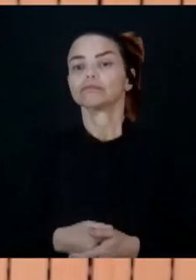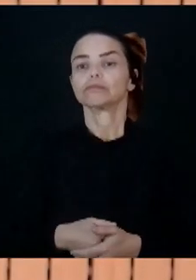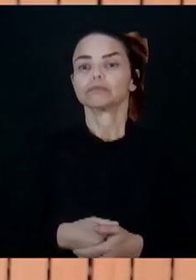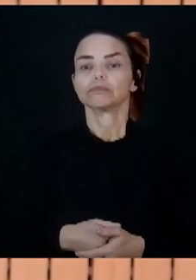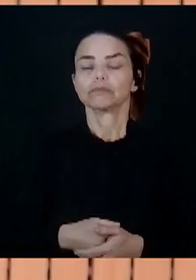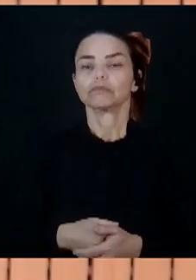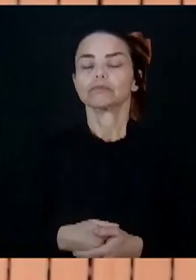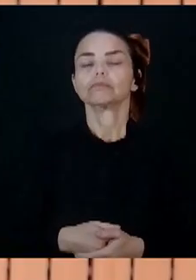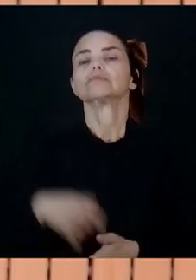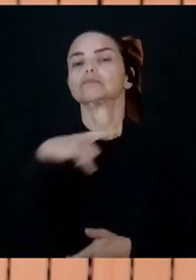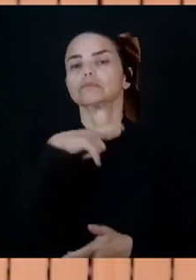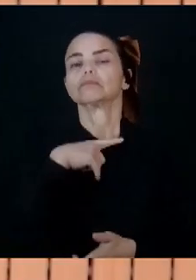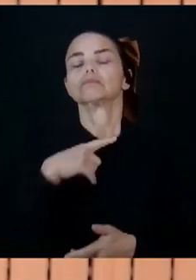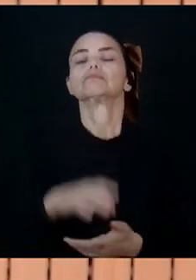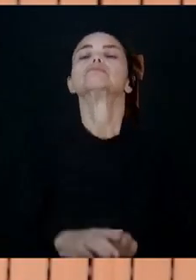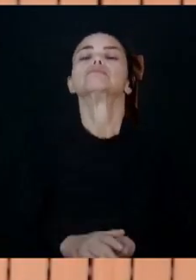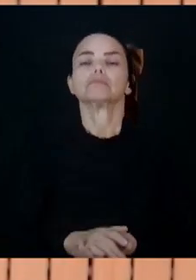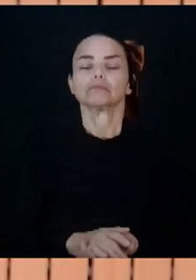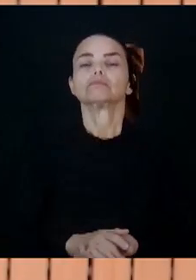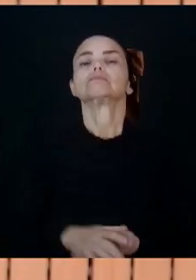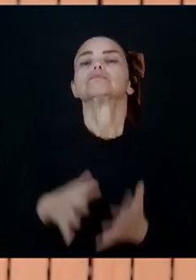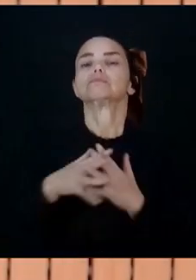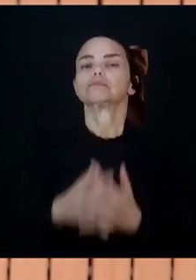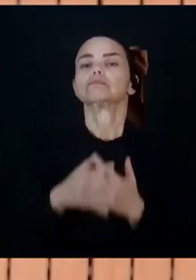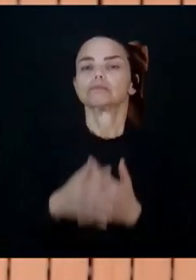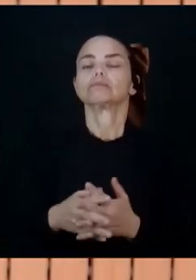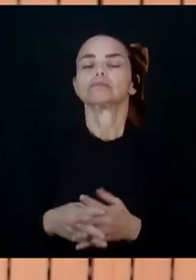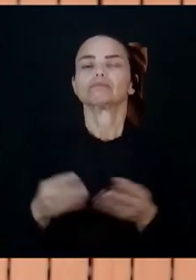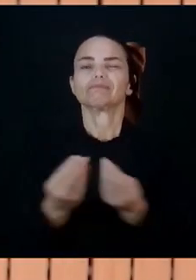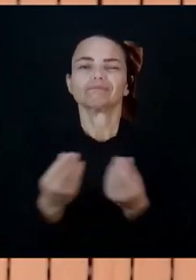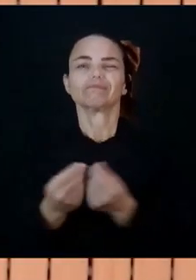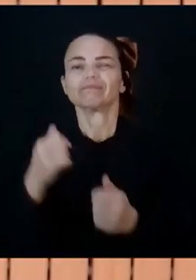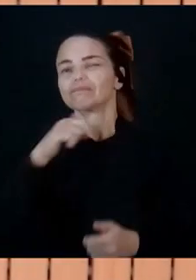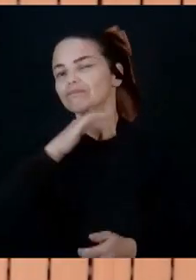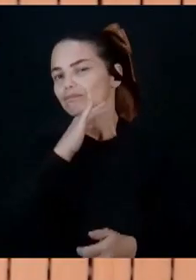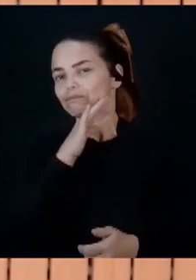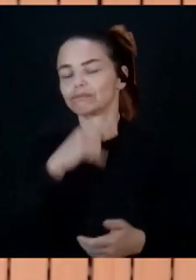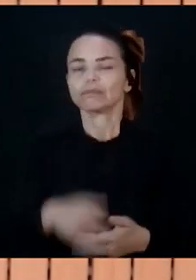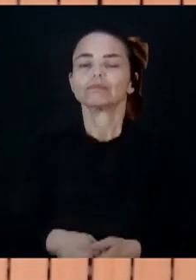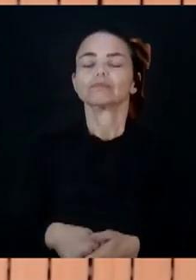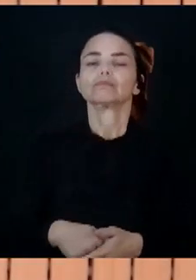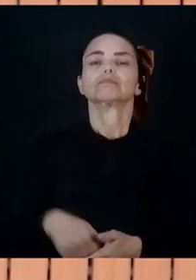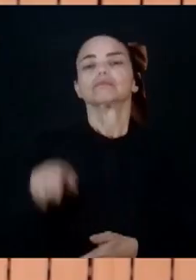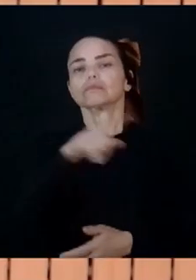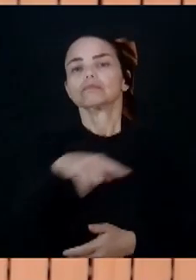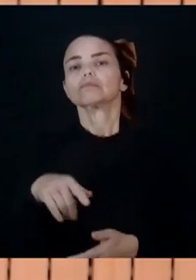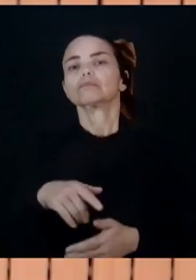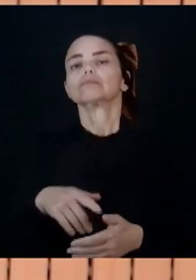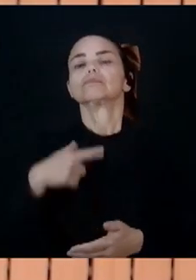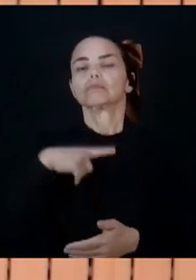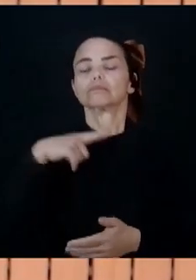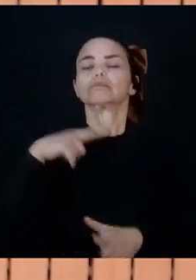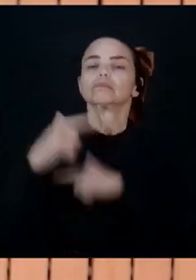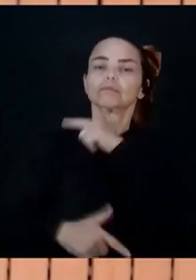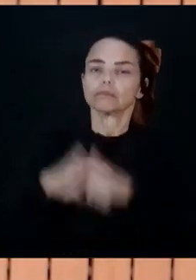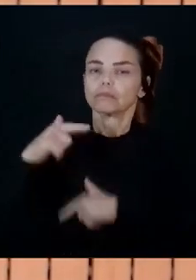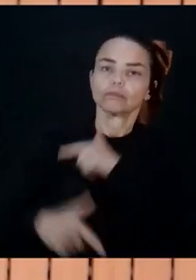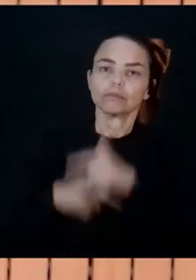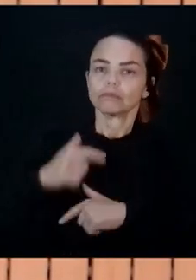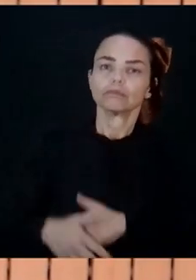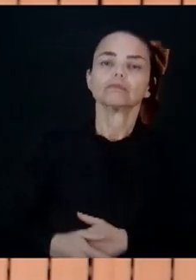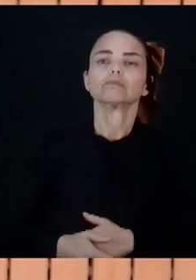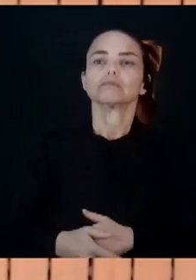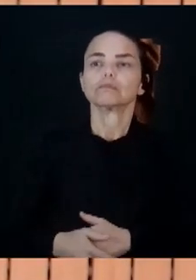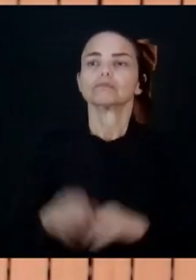tem sido de muita má qualidade. Então, nós temos cobrado, essa casa tem trabalhado para que isso possa